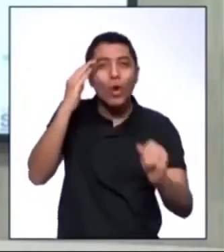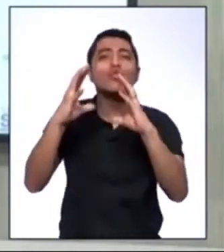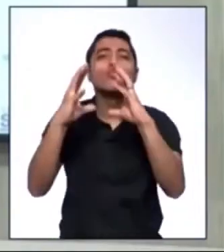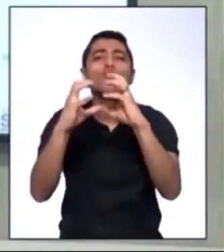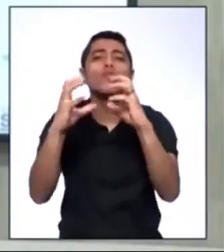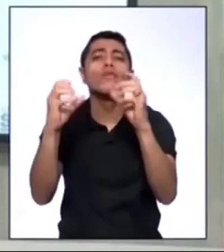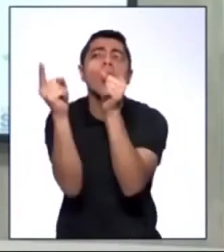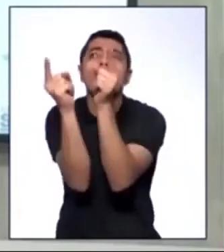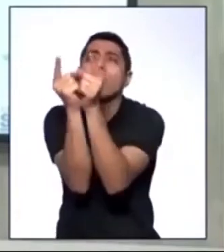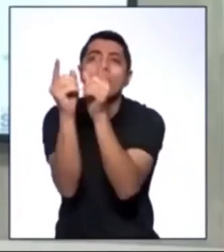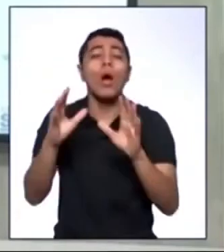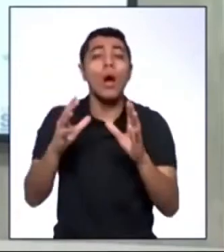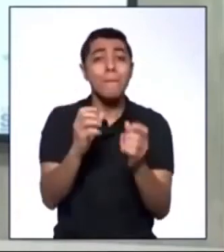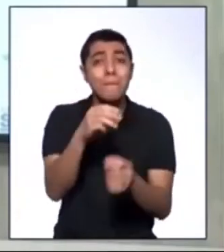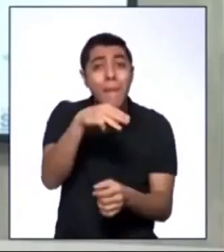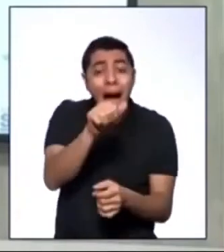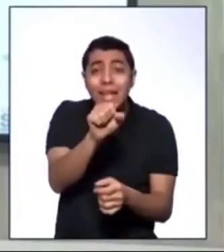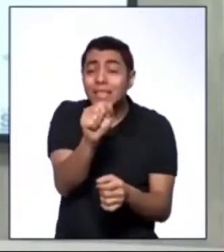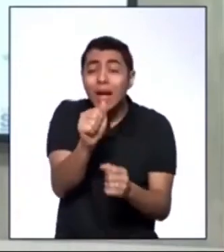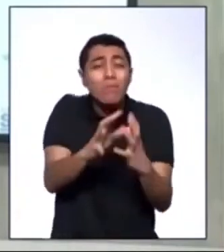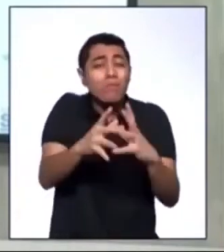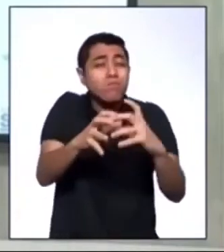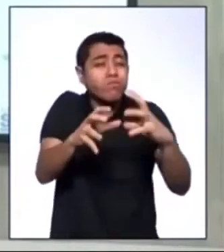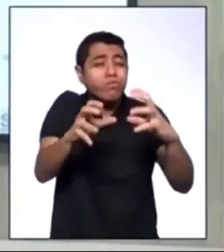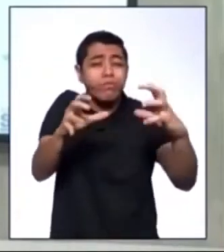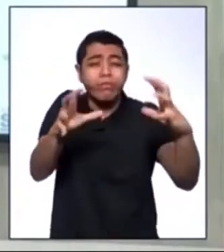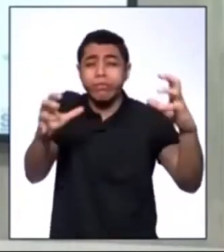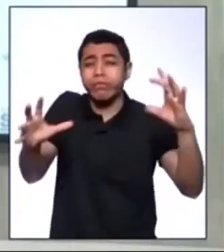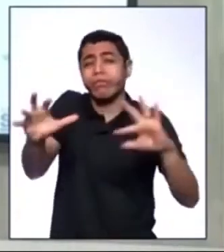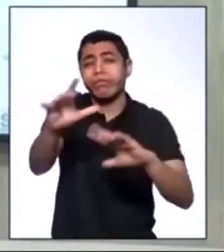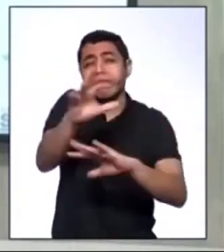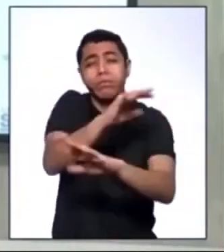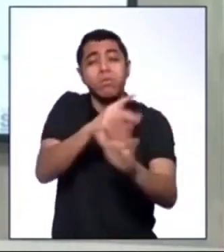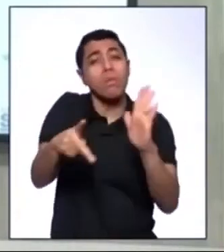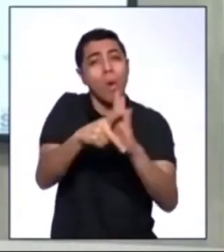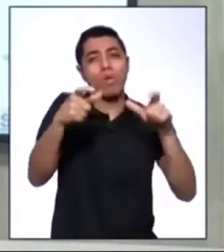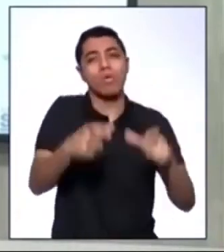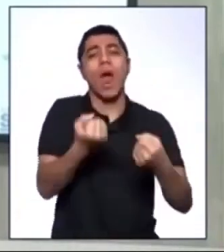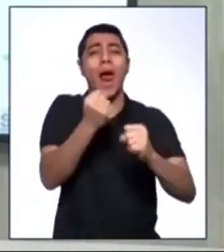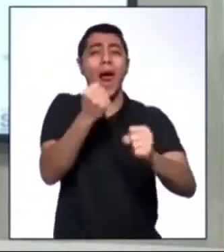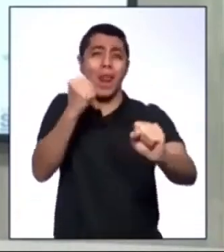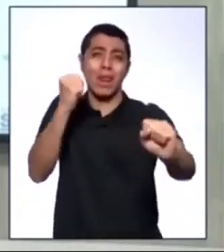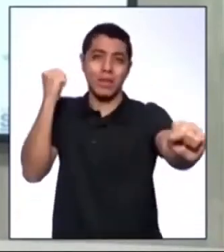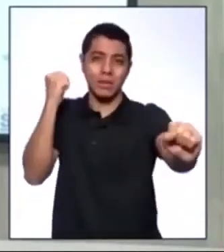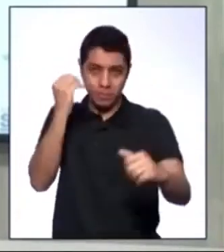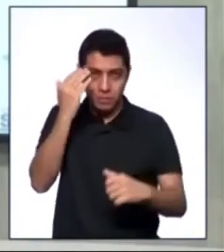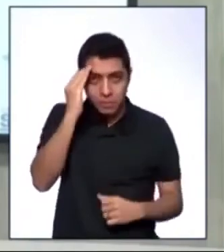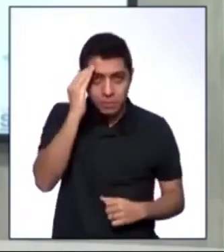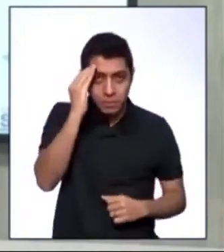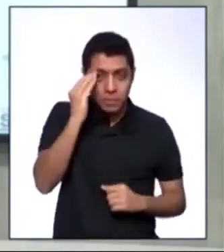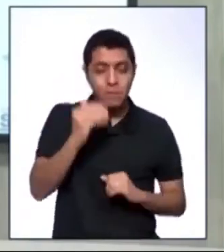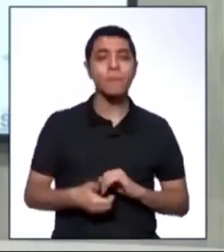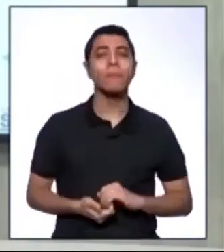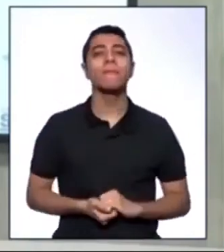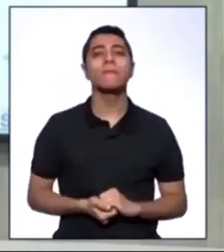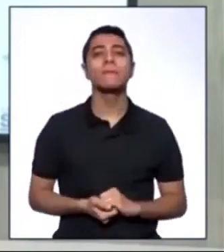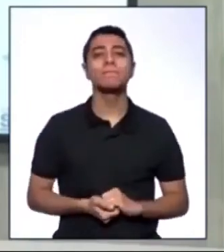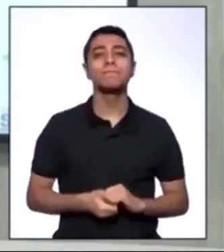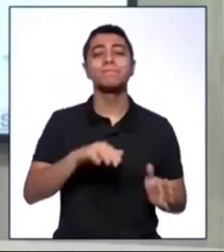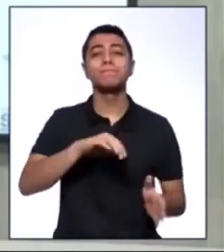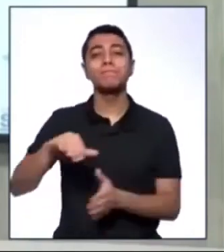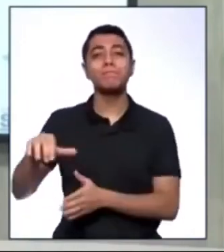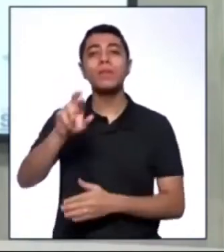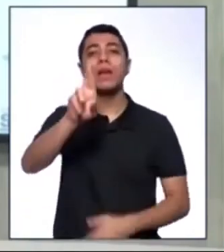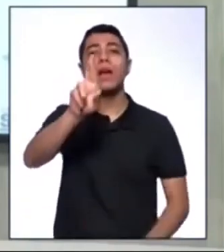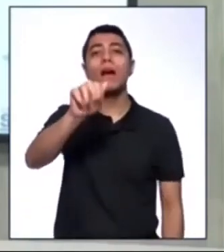Carlos. Mais pergunta? Rafaela, qual é o clima de São Paulo? São Paulo, a cidade de São